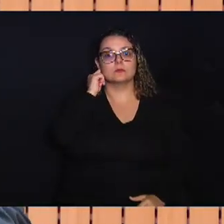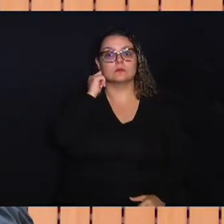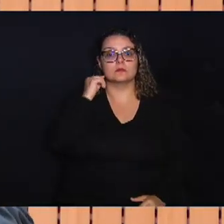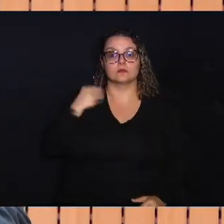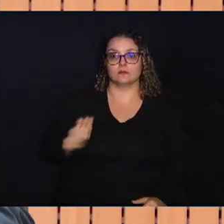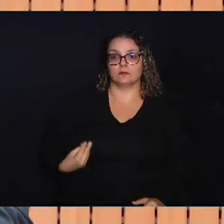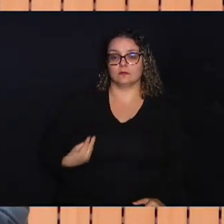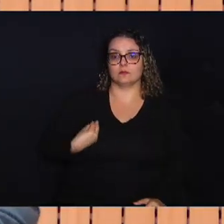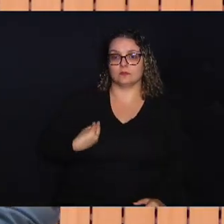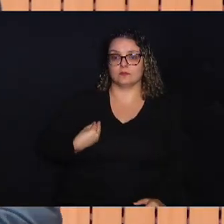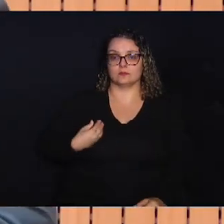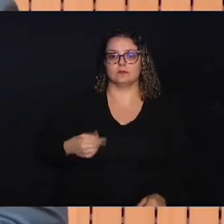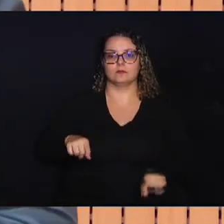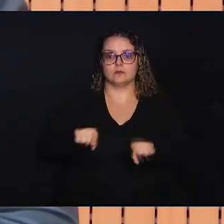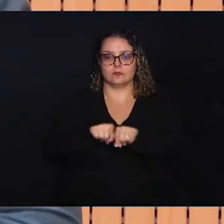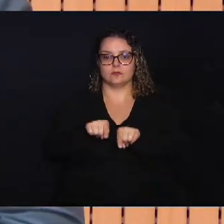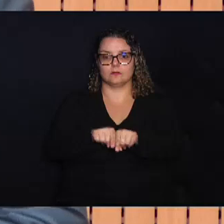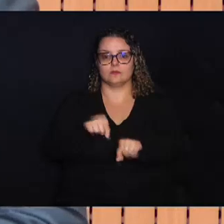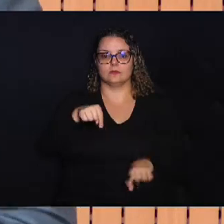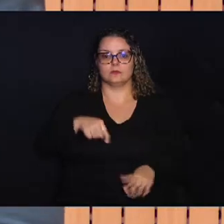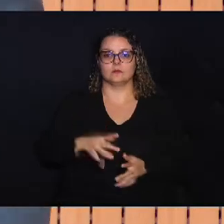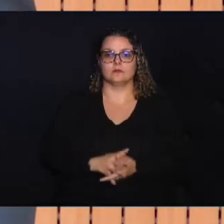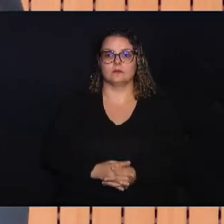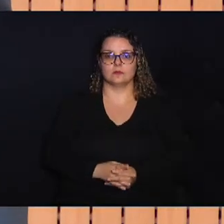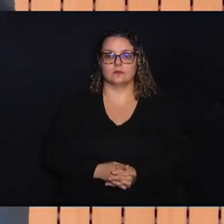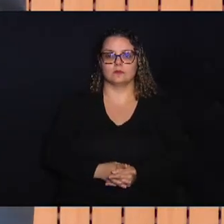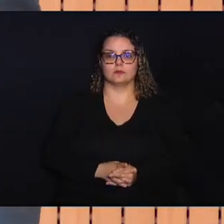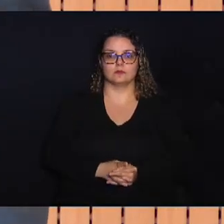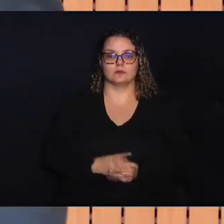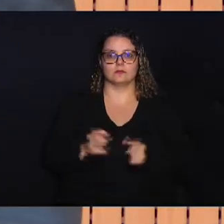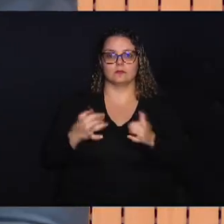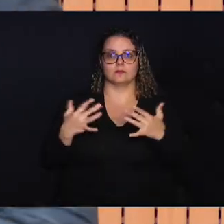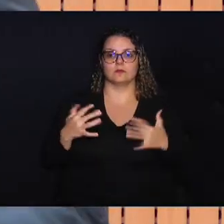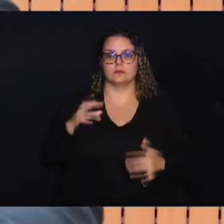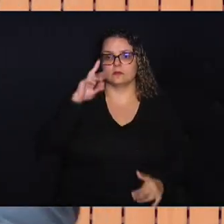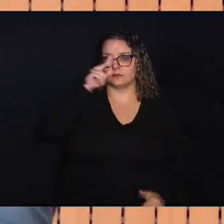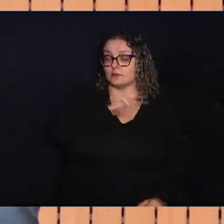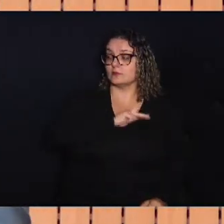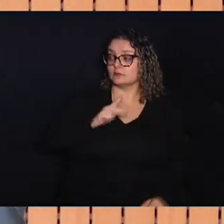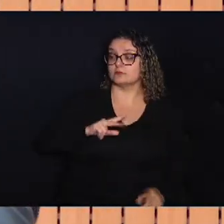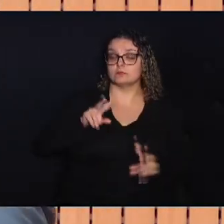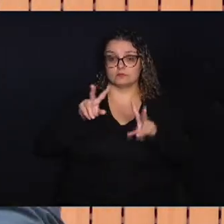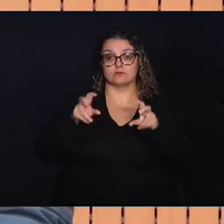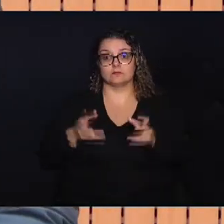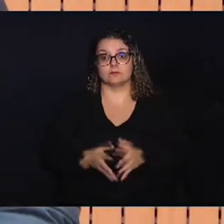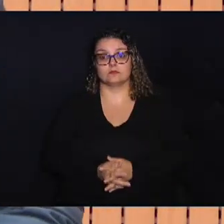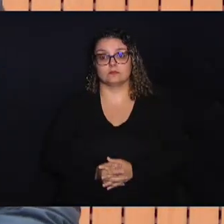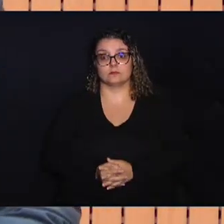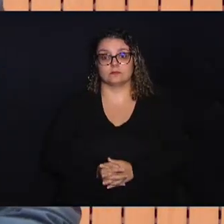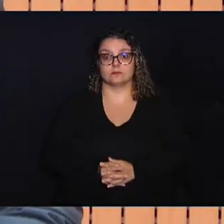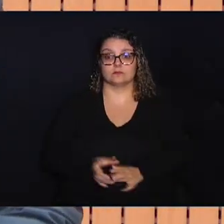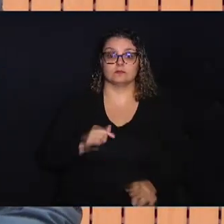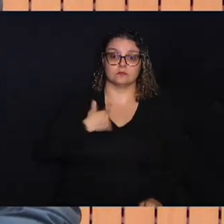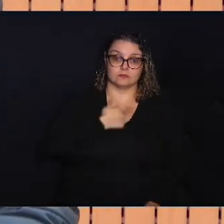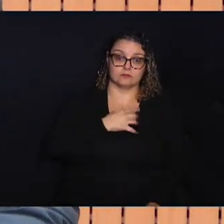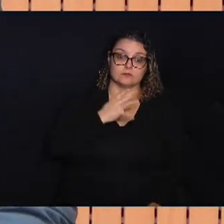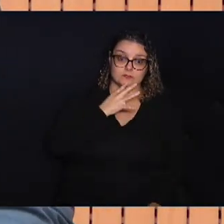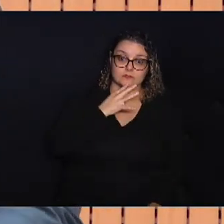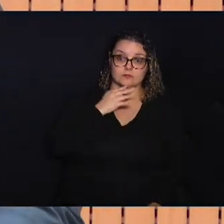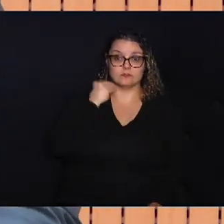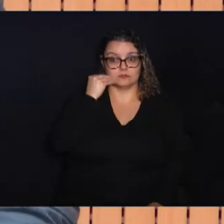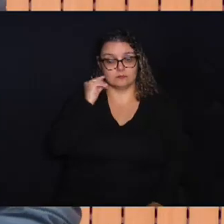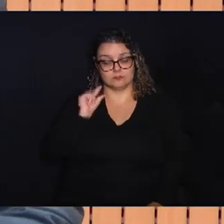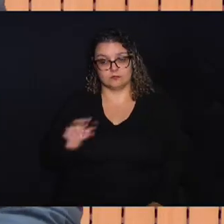presentes também aqui no nosso plenário. Presidente, vou falar de um assunto aqui que a gente conhece um pouco, a gente tem alguma